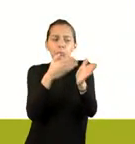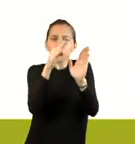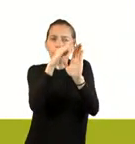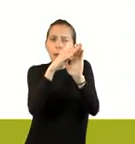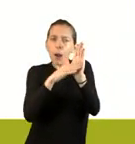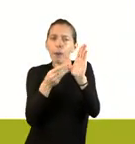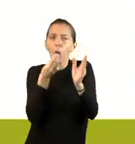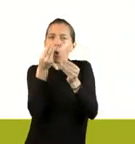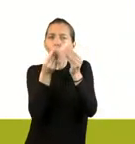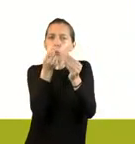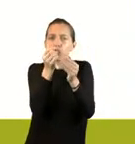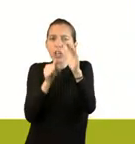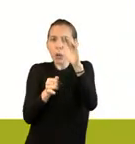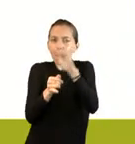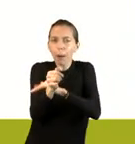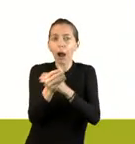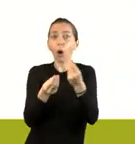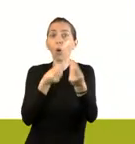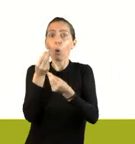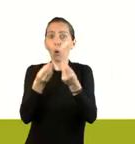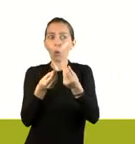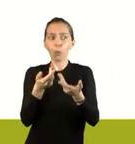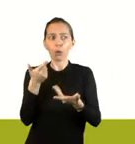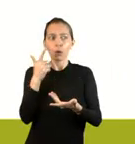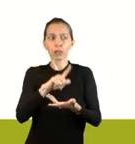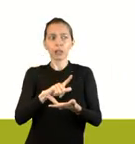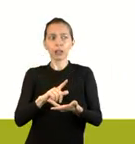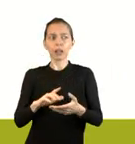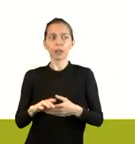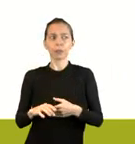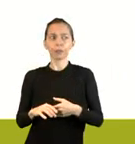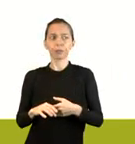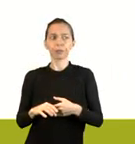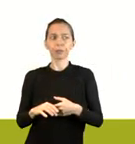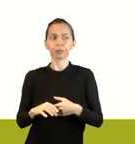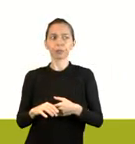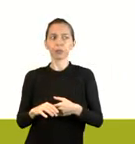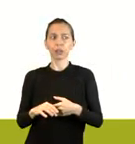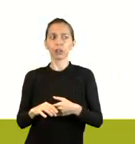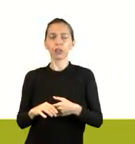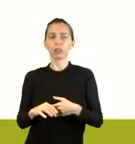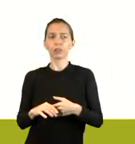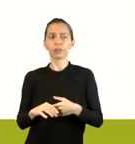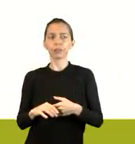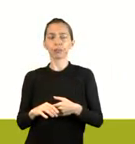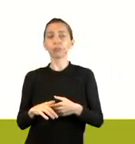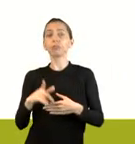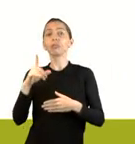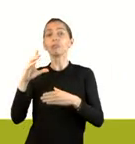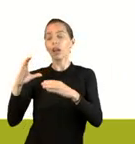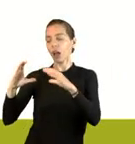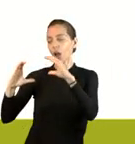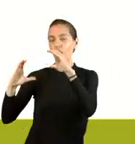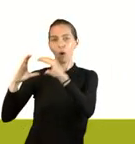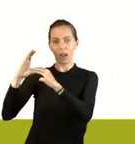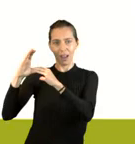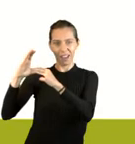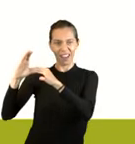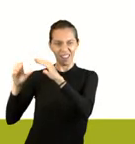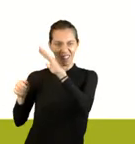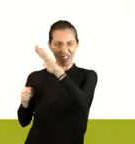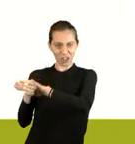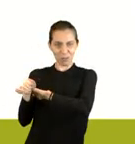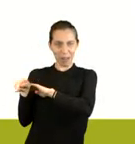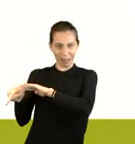como você alcançar aquele investimento, qual a rentabilidade, o que ele traz